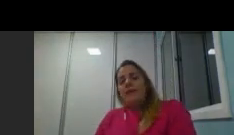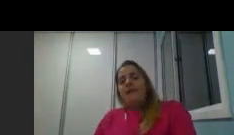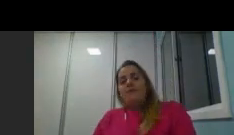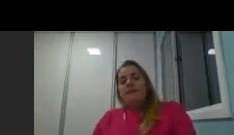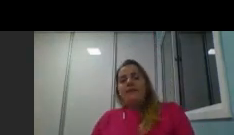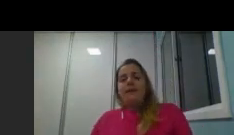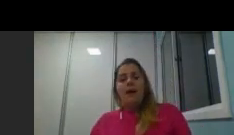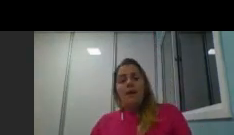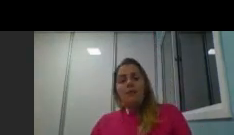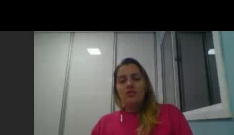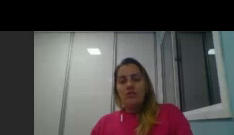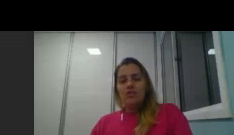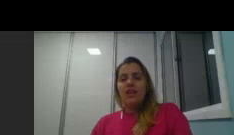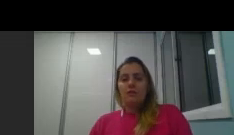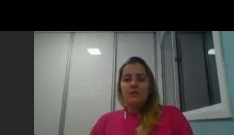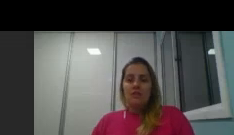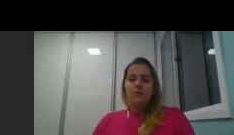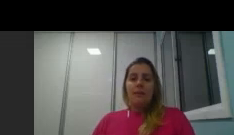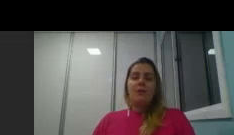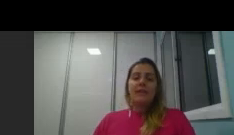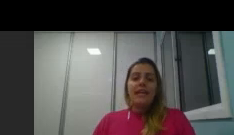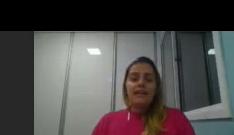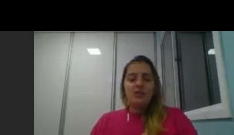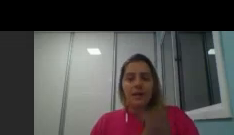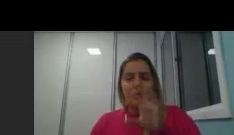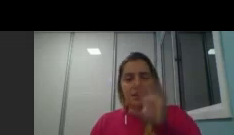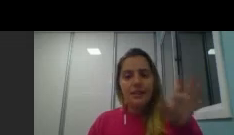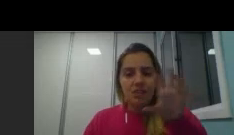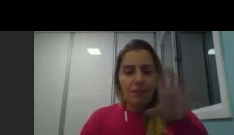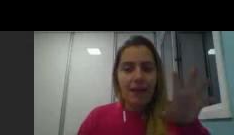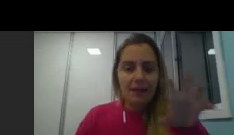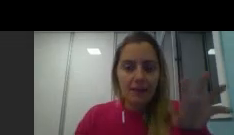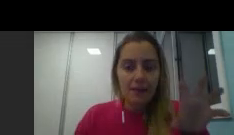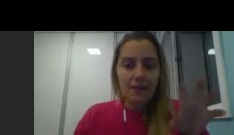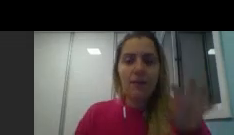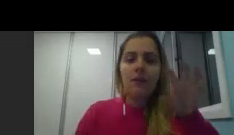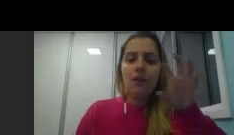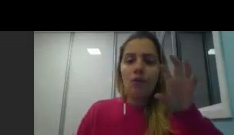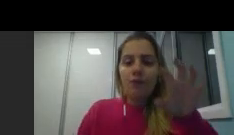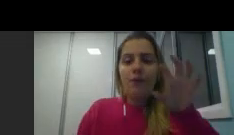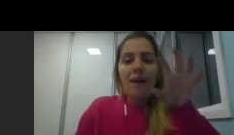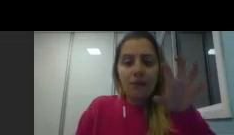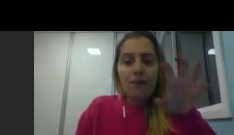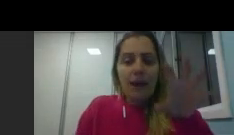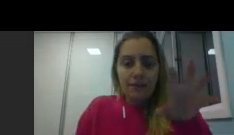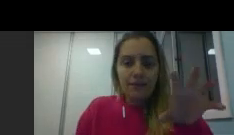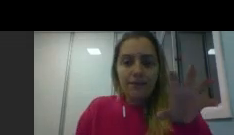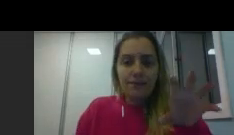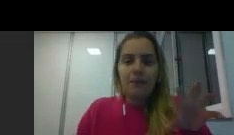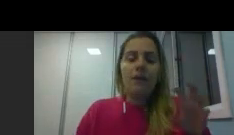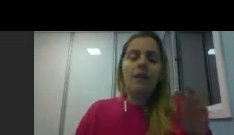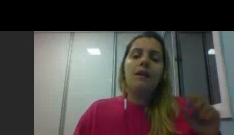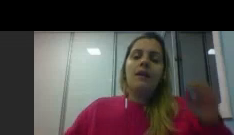tipo A, ele vai ter lá um aglutinogênio, ou seja, uma proteína de membrana de hemácia com formato